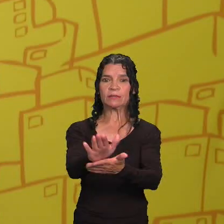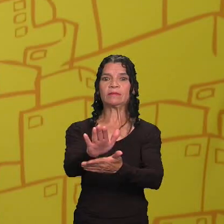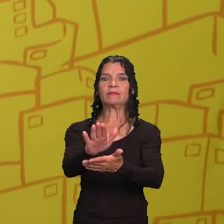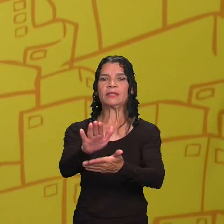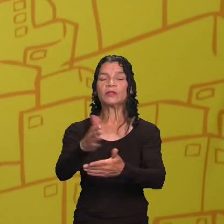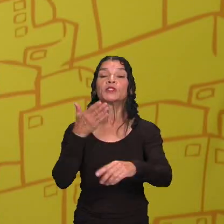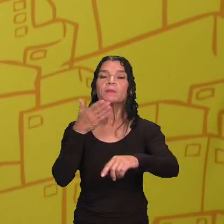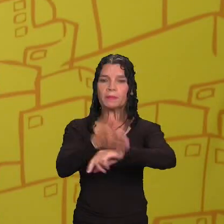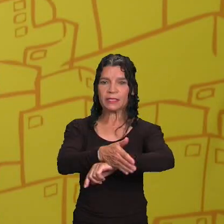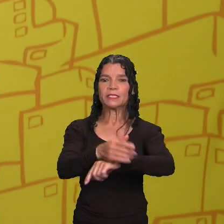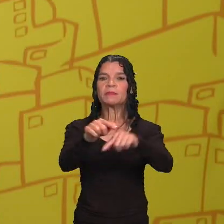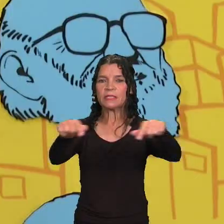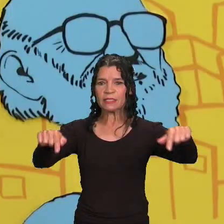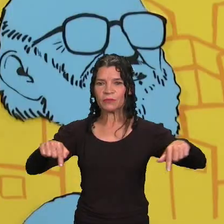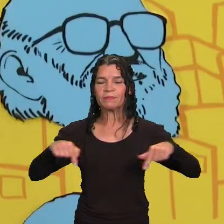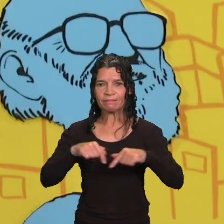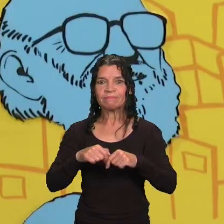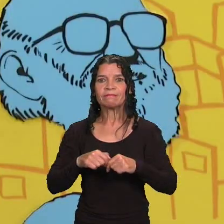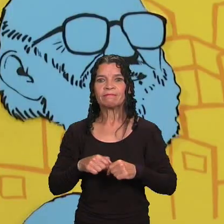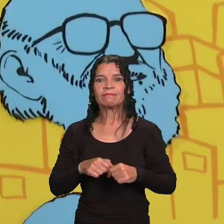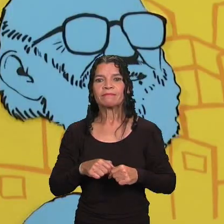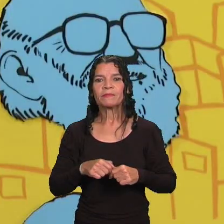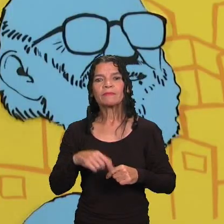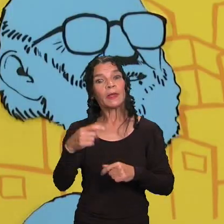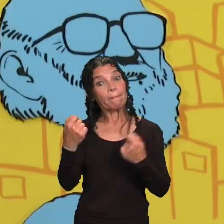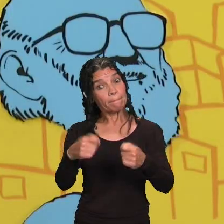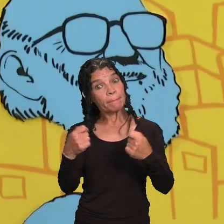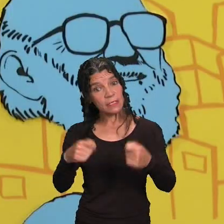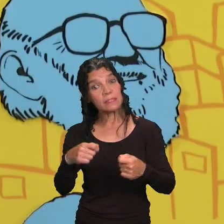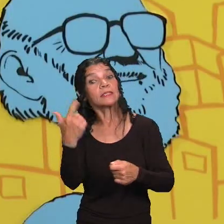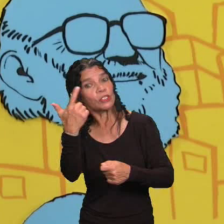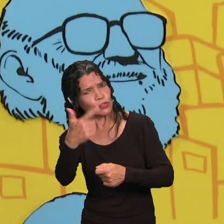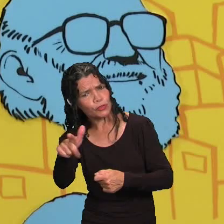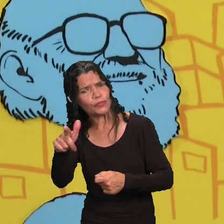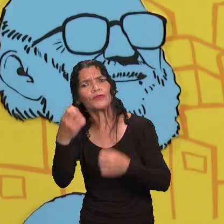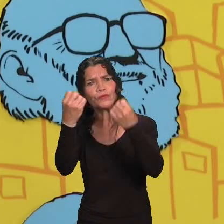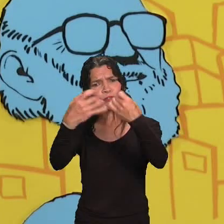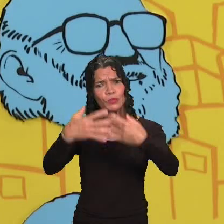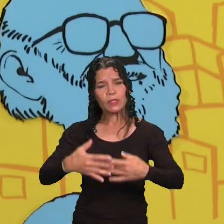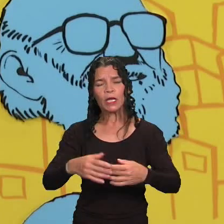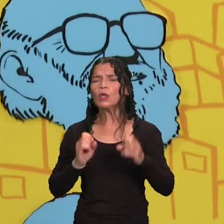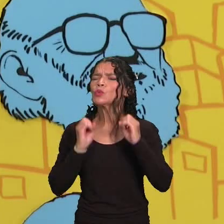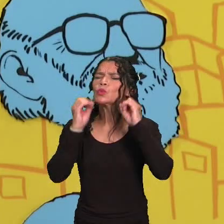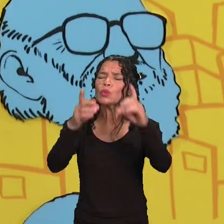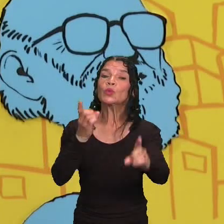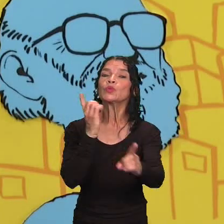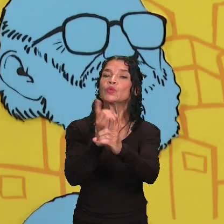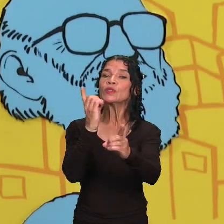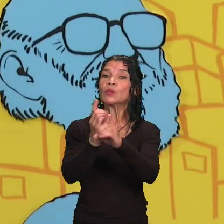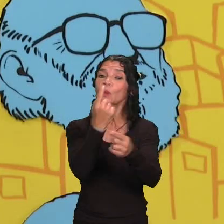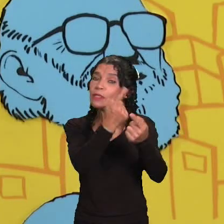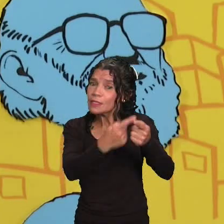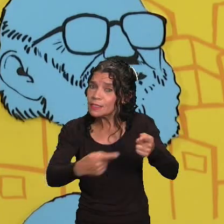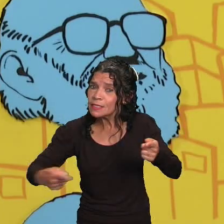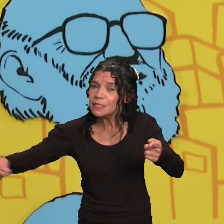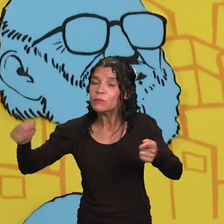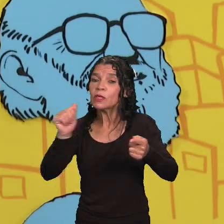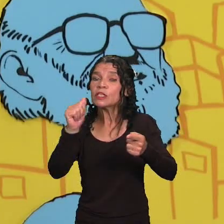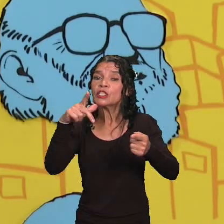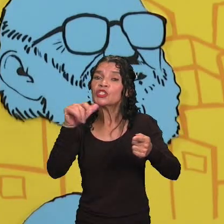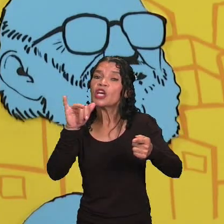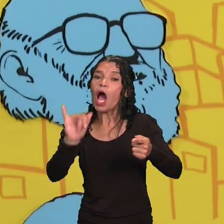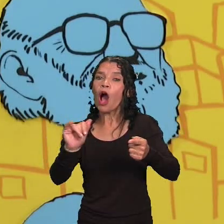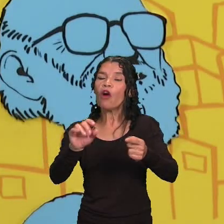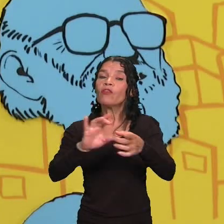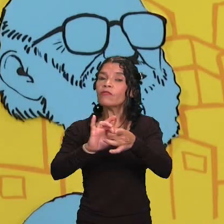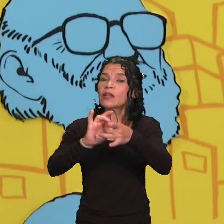de participação. E não custa nada repetir também que todos os encontros dessa semana de Alfa vão ficar